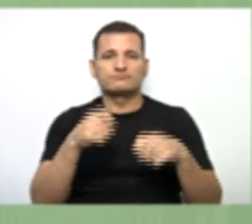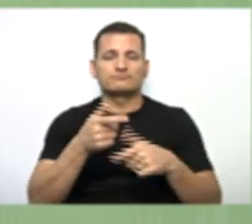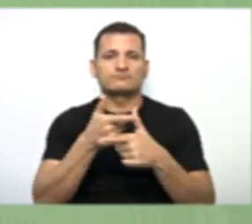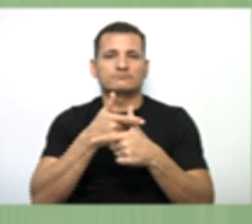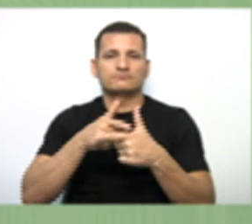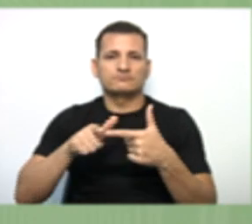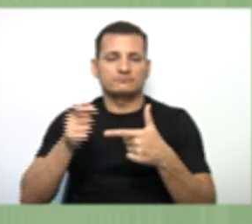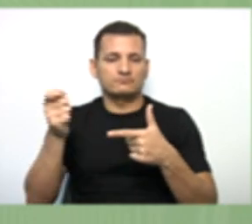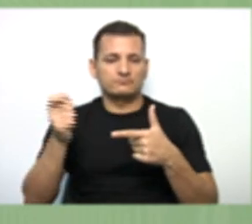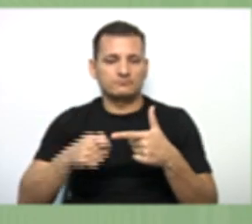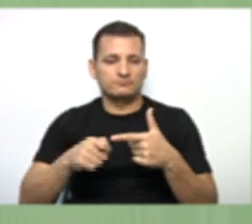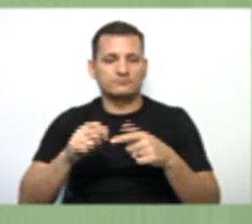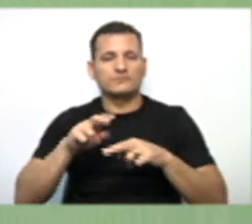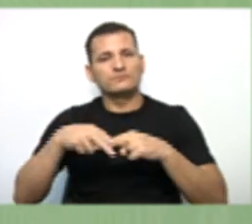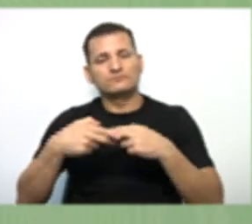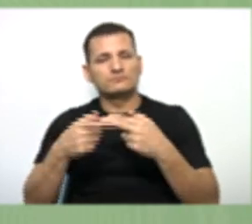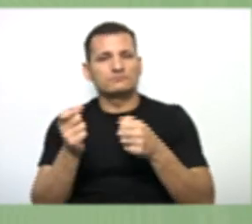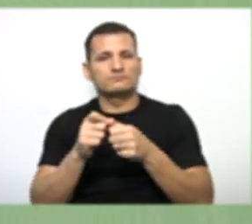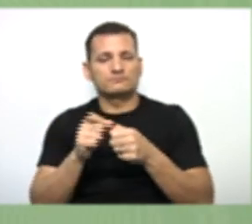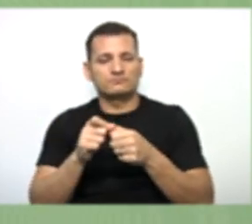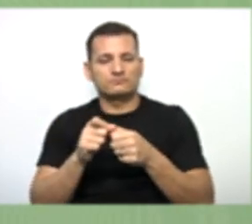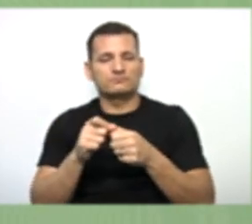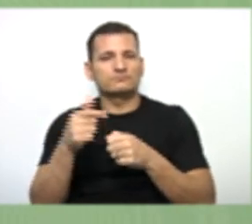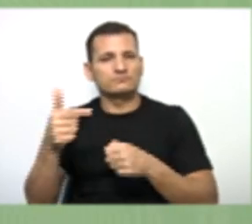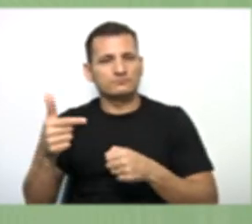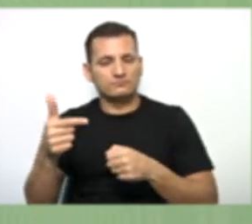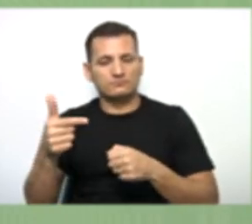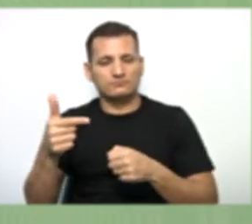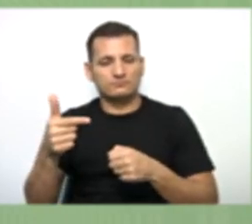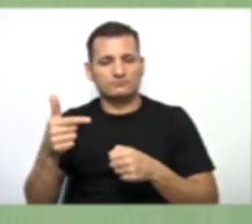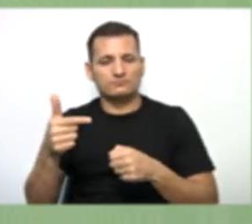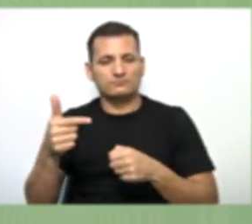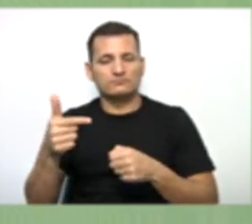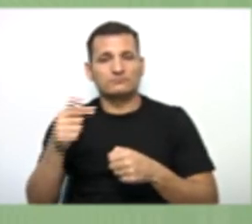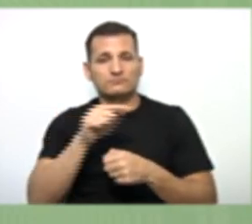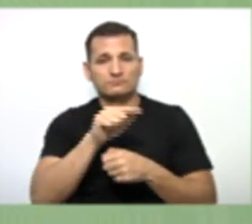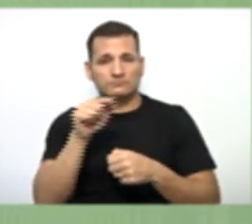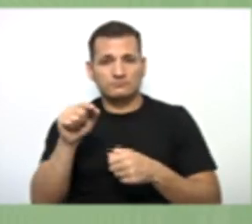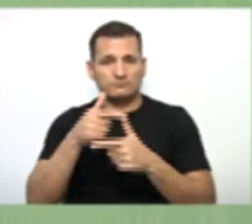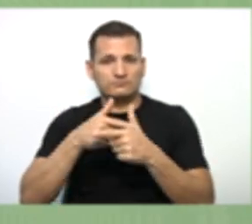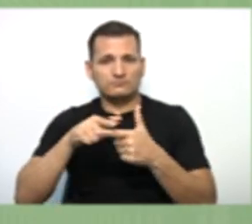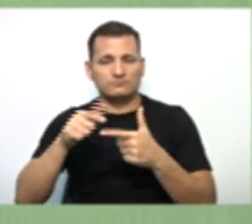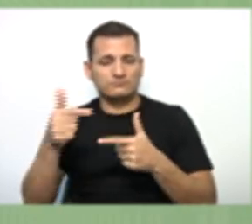dividir. Por isso eu fiz a divisão por 2. Ao fazer a divisão por 2,